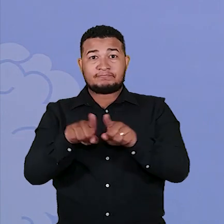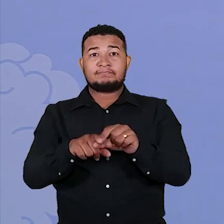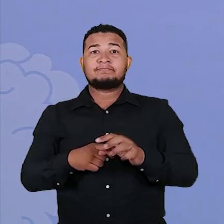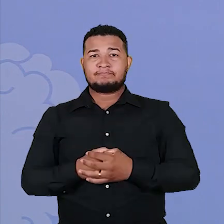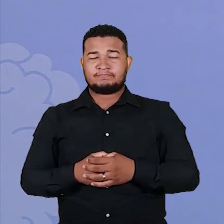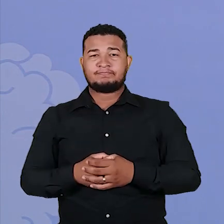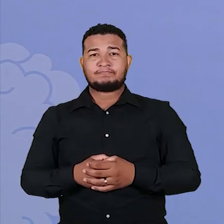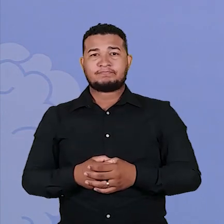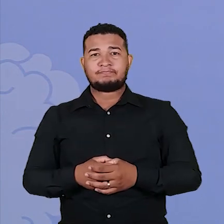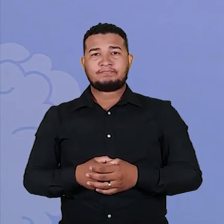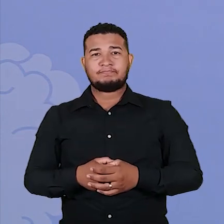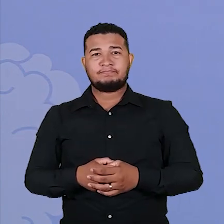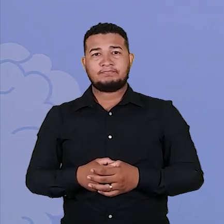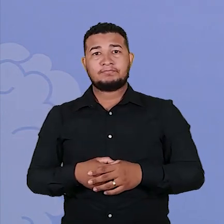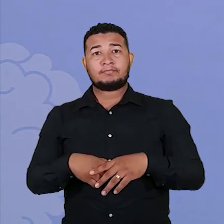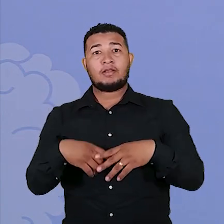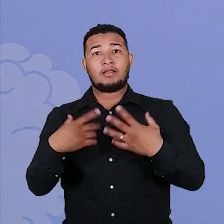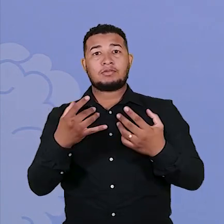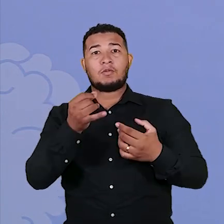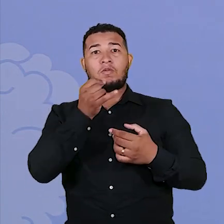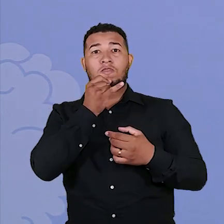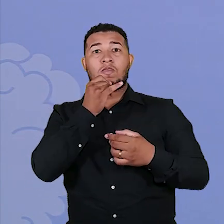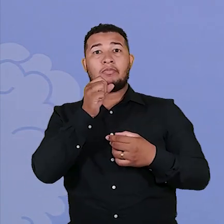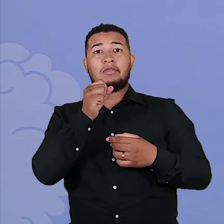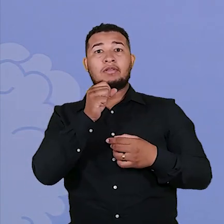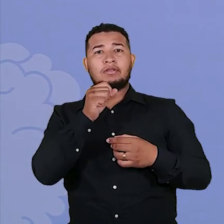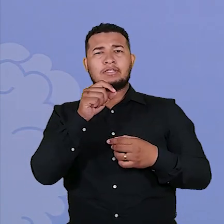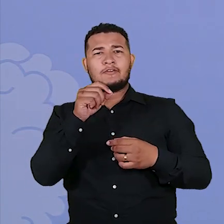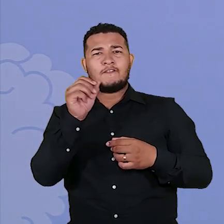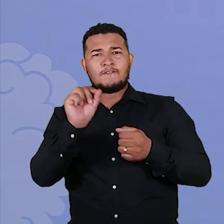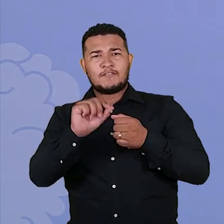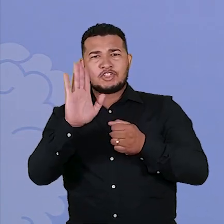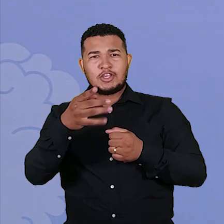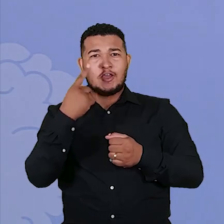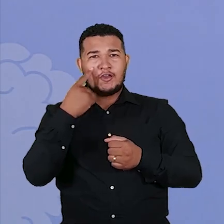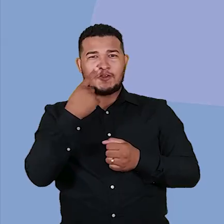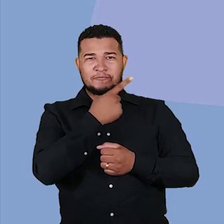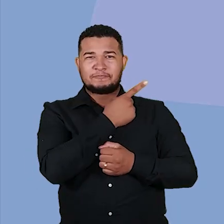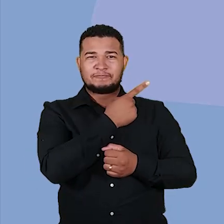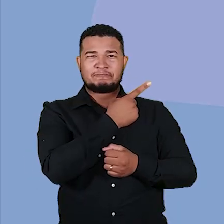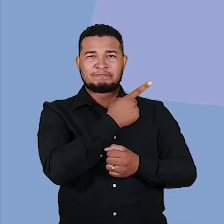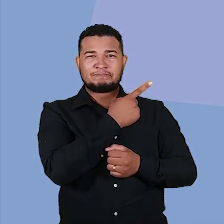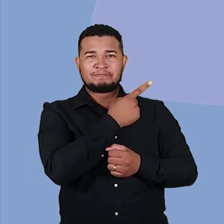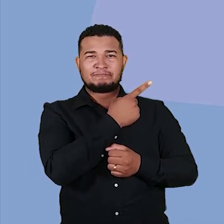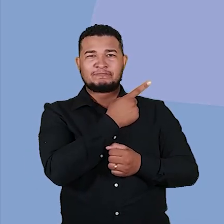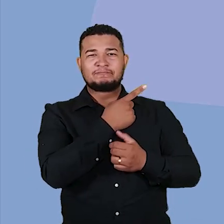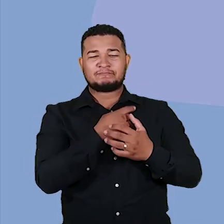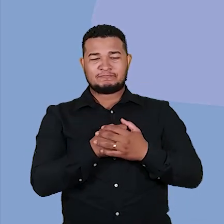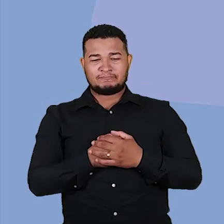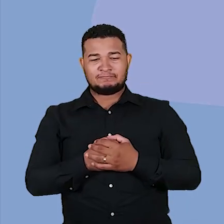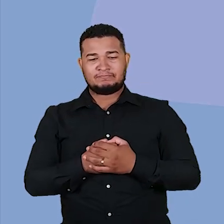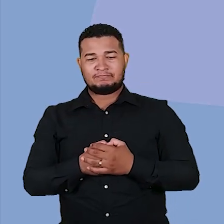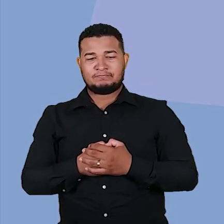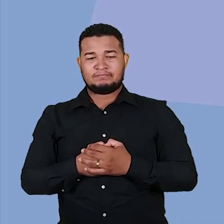então e vocês já fizeram isso aqui olha aí